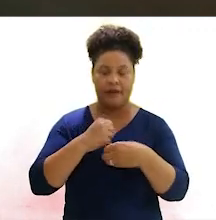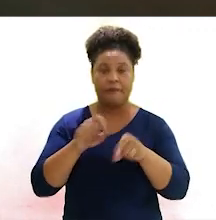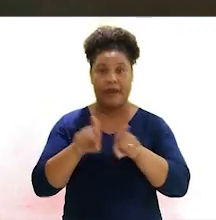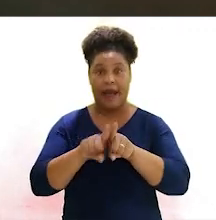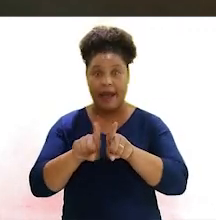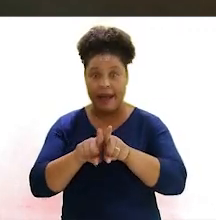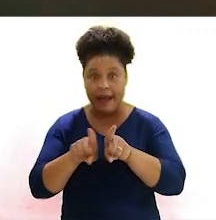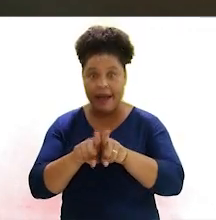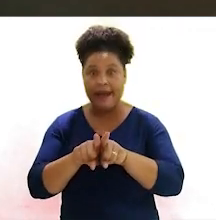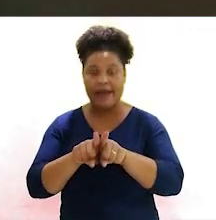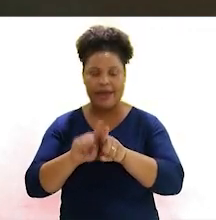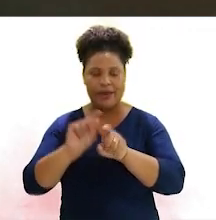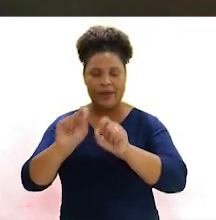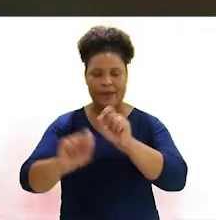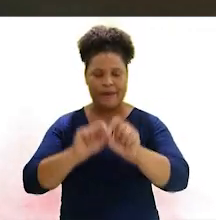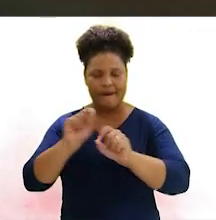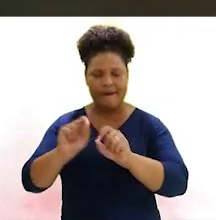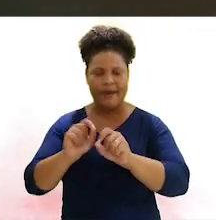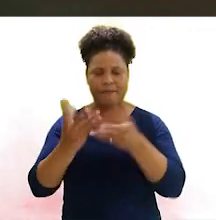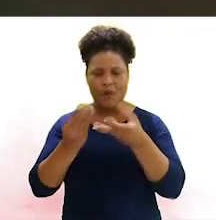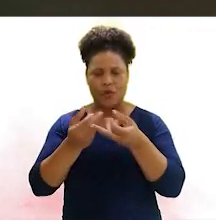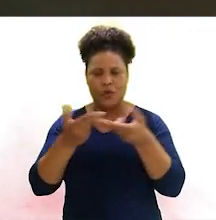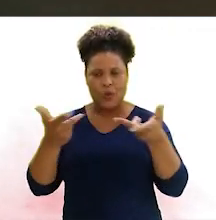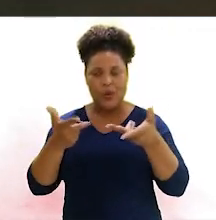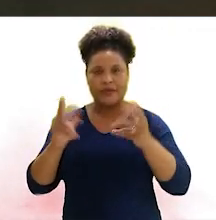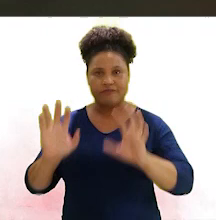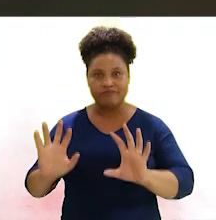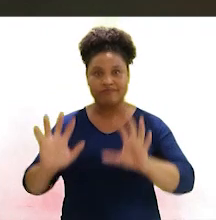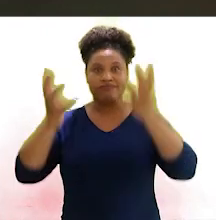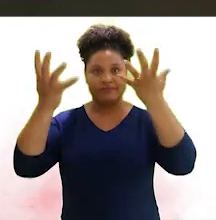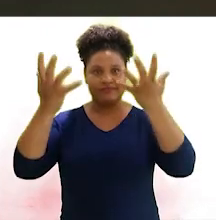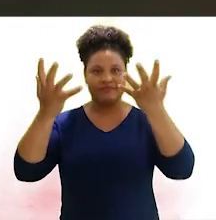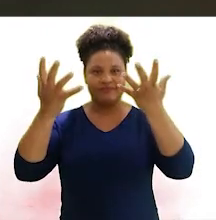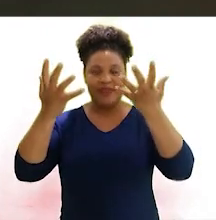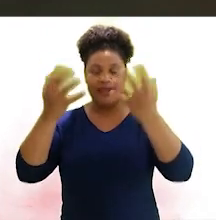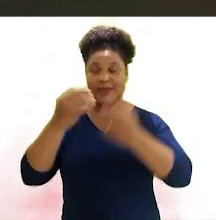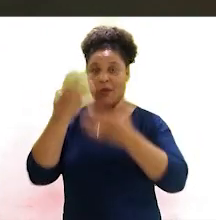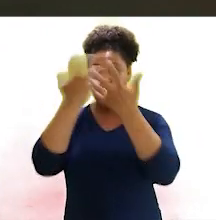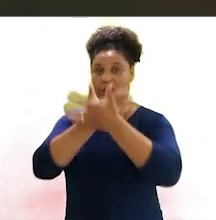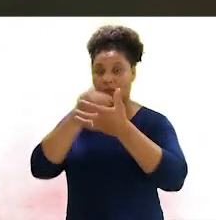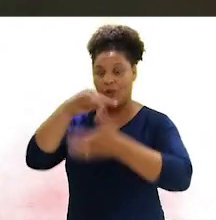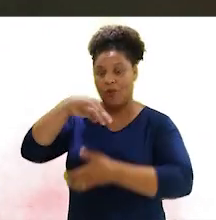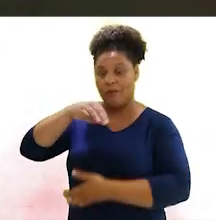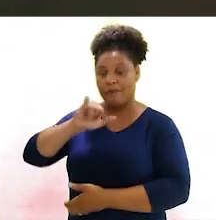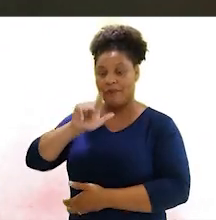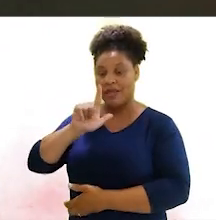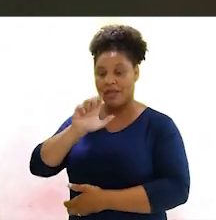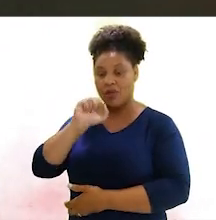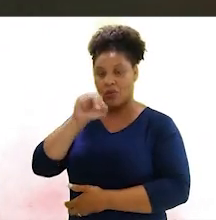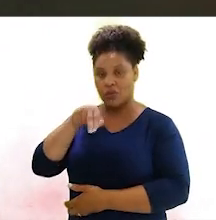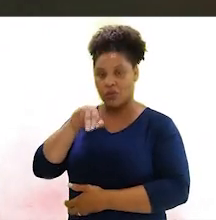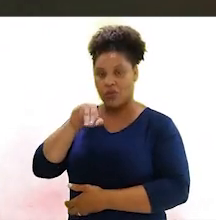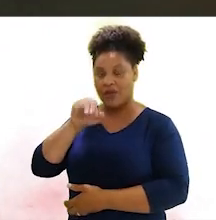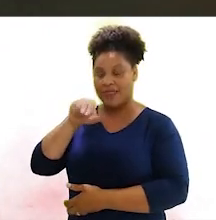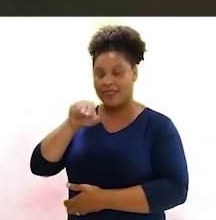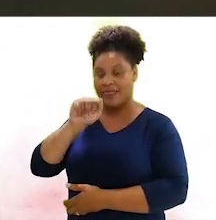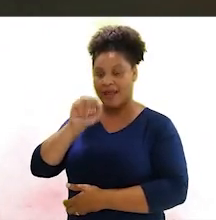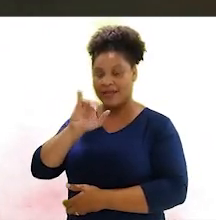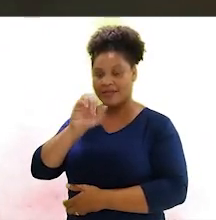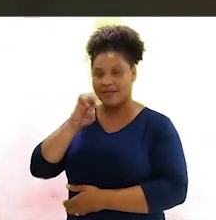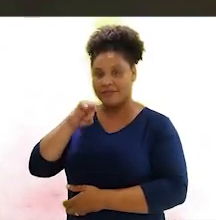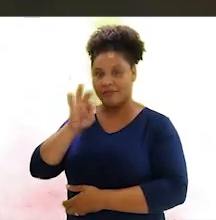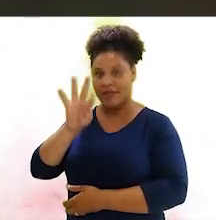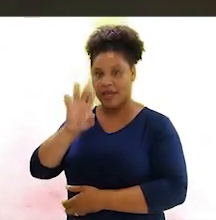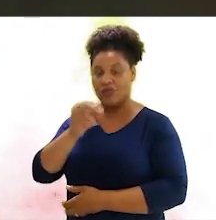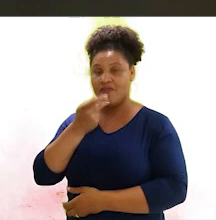tenho muito muito pelo que Celebrar Milton Nascimento fala que quem perdeu o trem da história porque